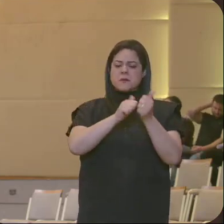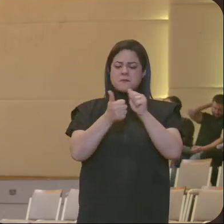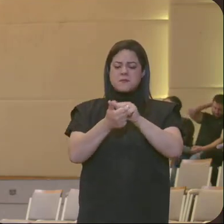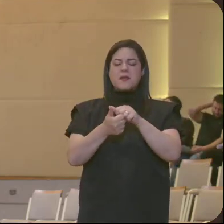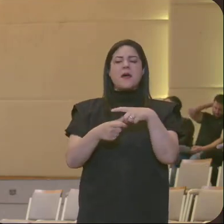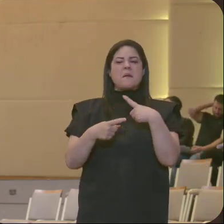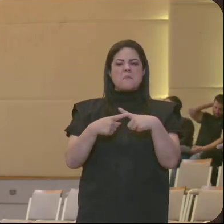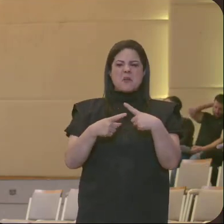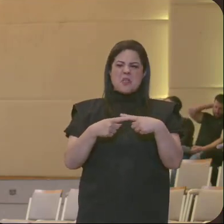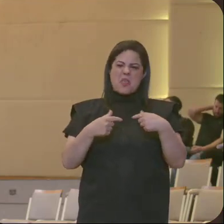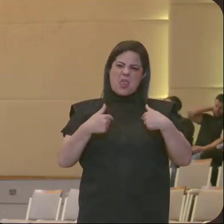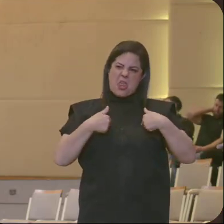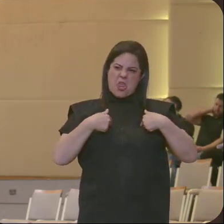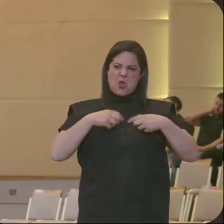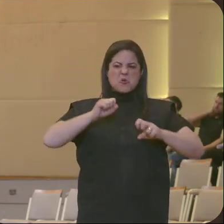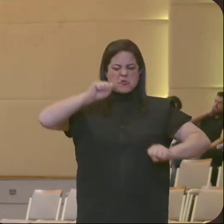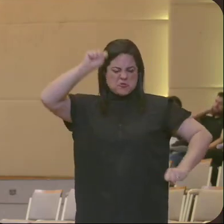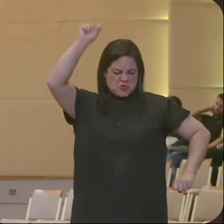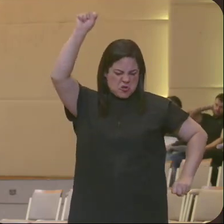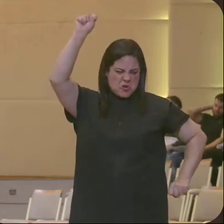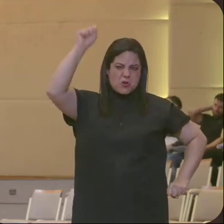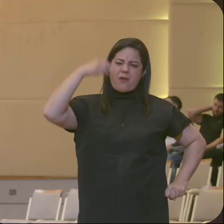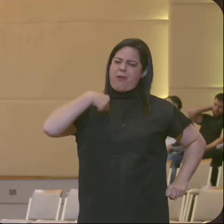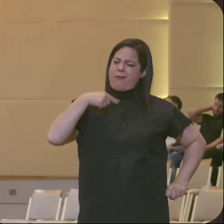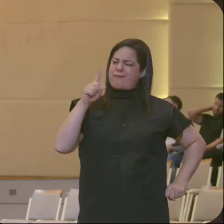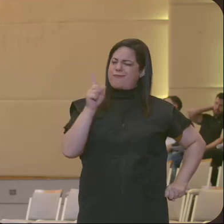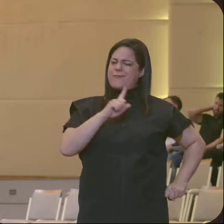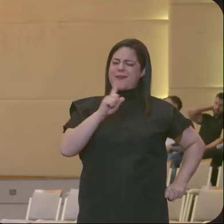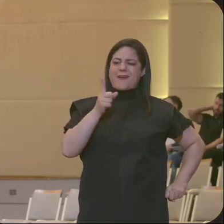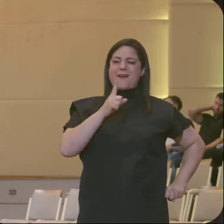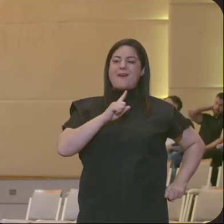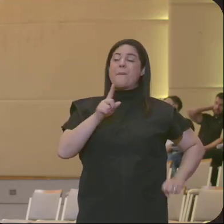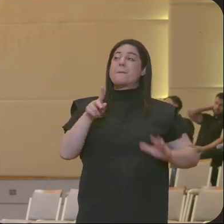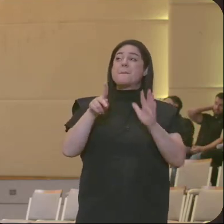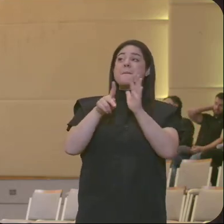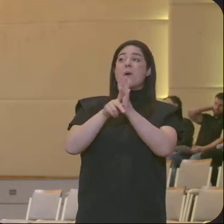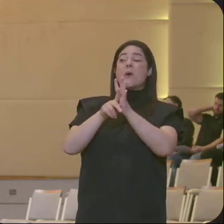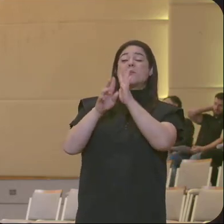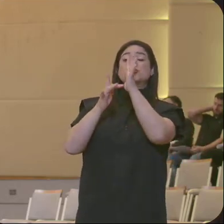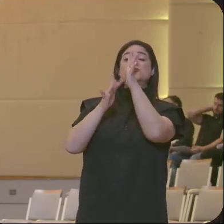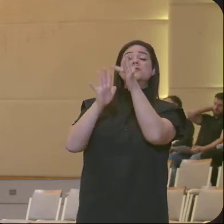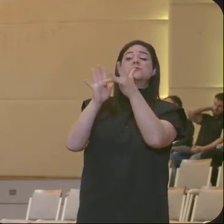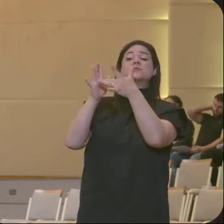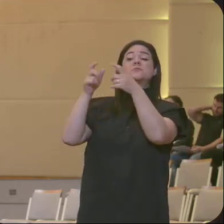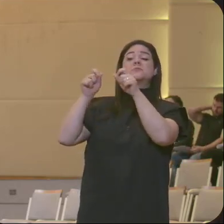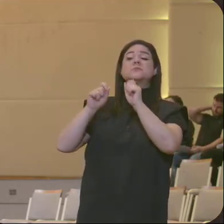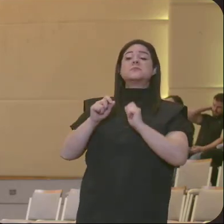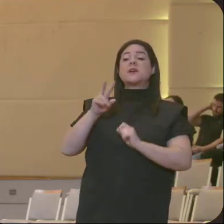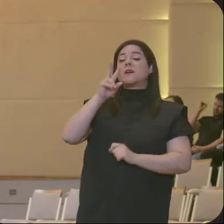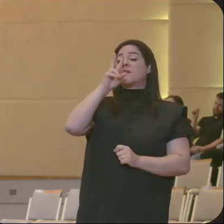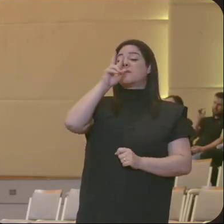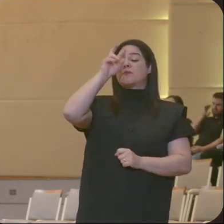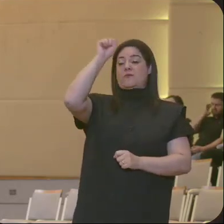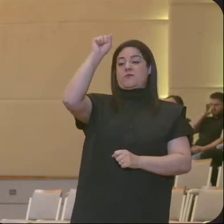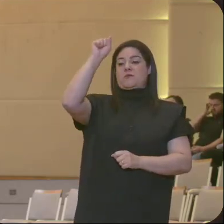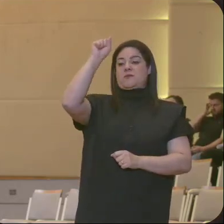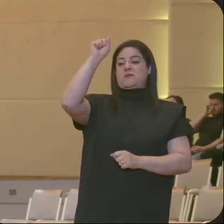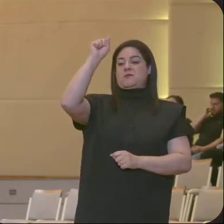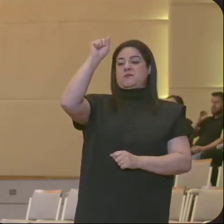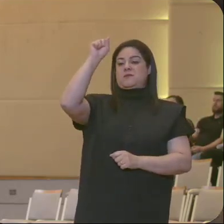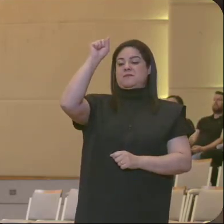Porque eu sou um super-homem? Não. Eu consigo me adaptar por causa da força